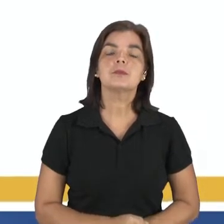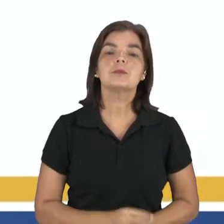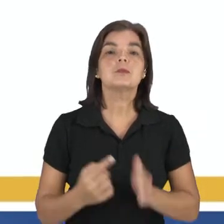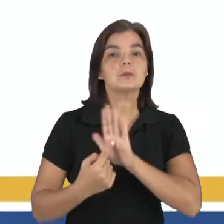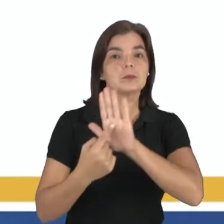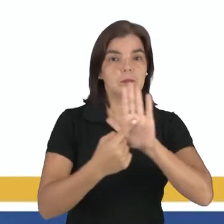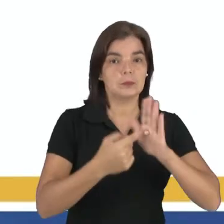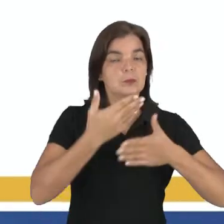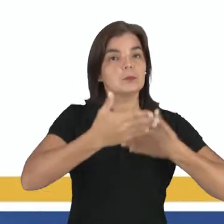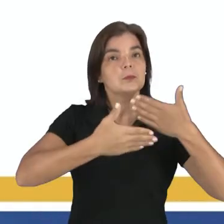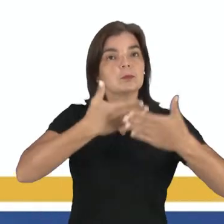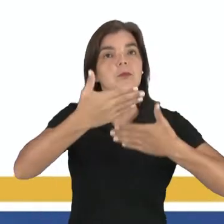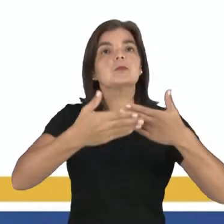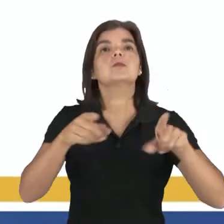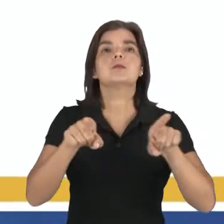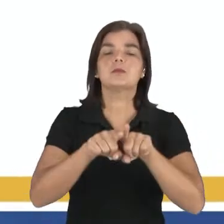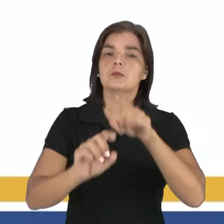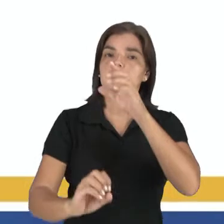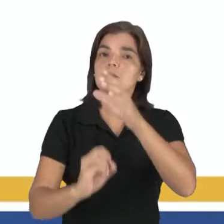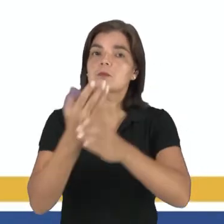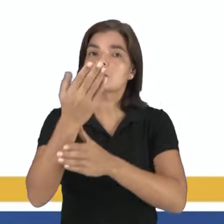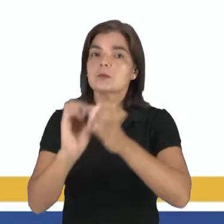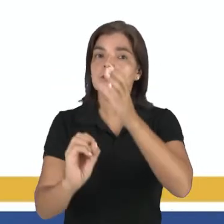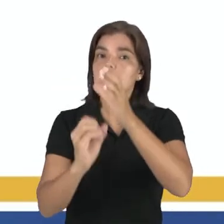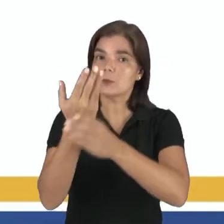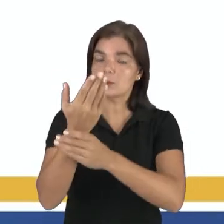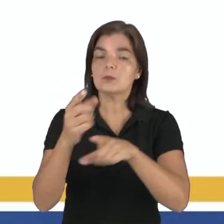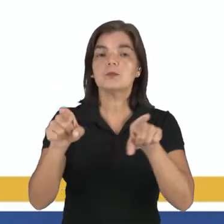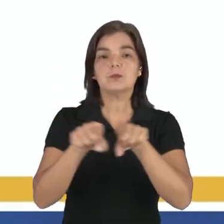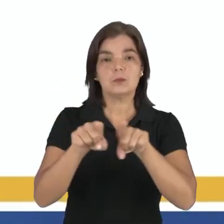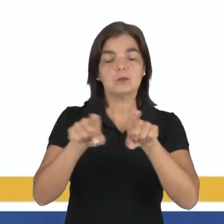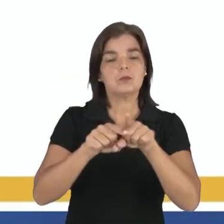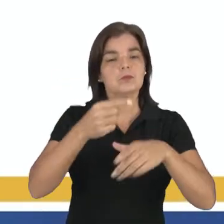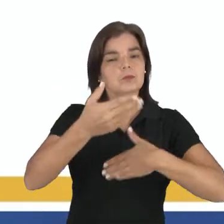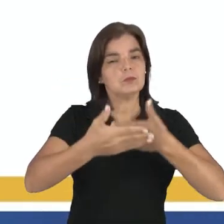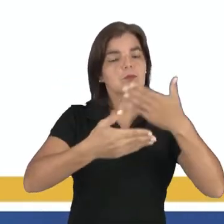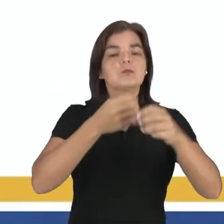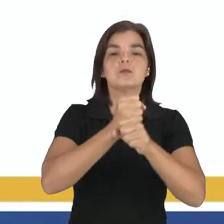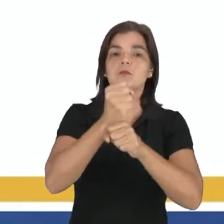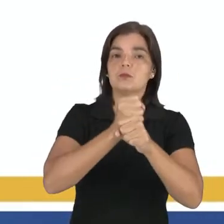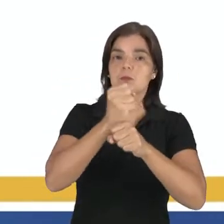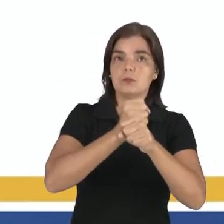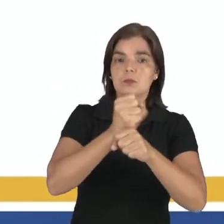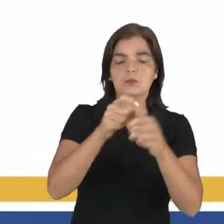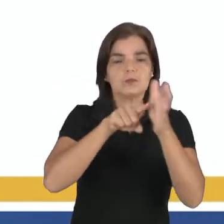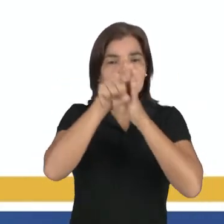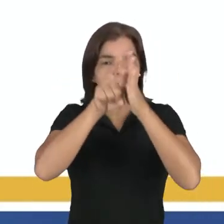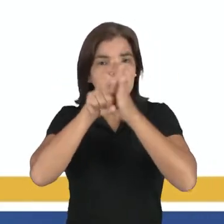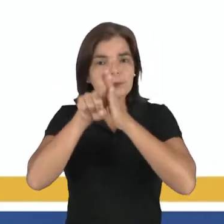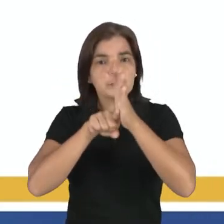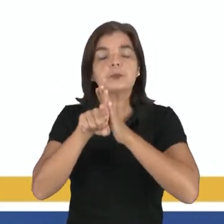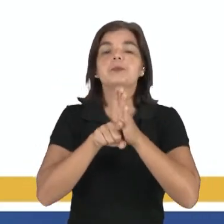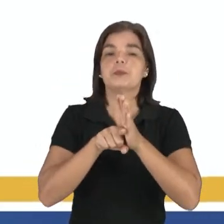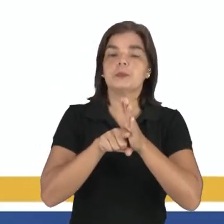As evidências da evolução elas foram surgindo com o passar dos anos e através de pesquisa